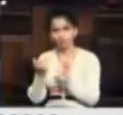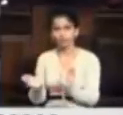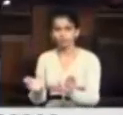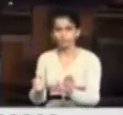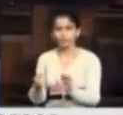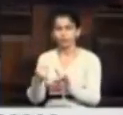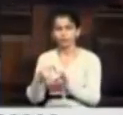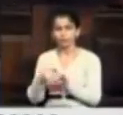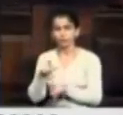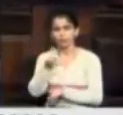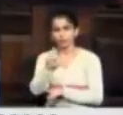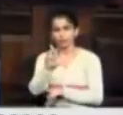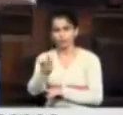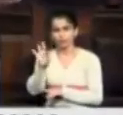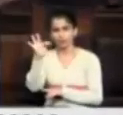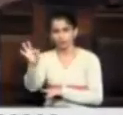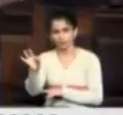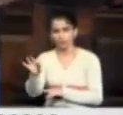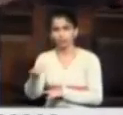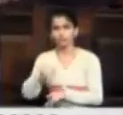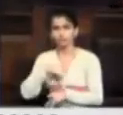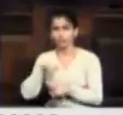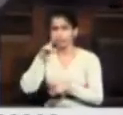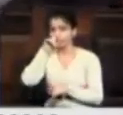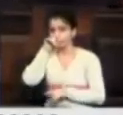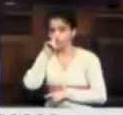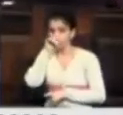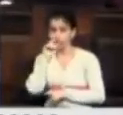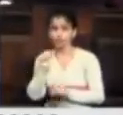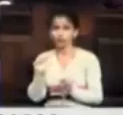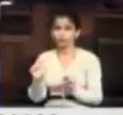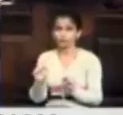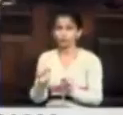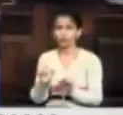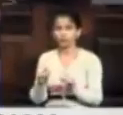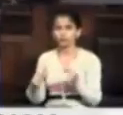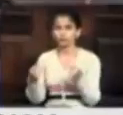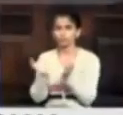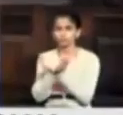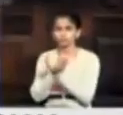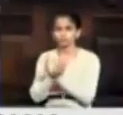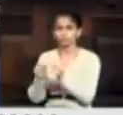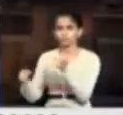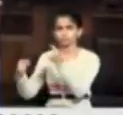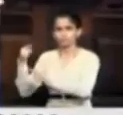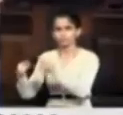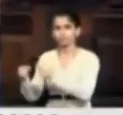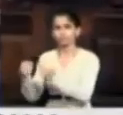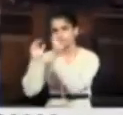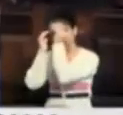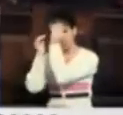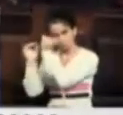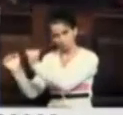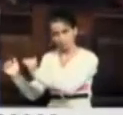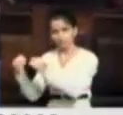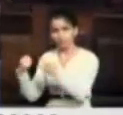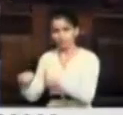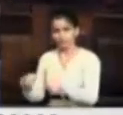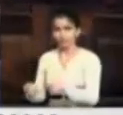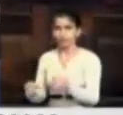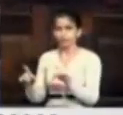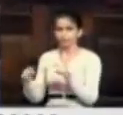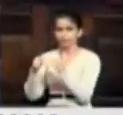lei da responsabilidade fiscal há um risco. Mas é um posicionamento político que precisa ser respeitado, de